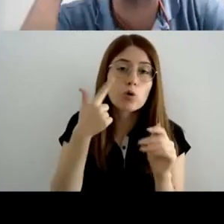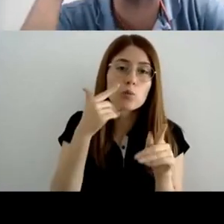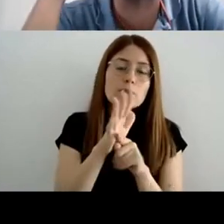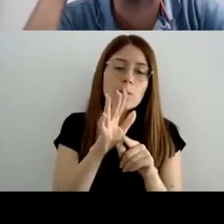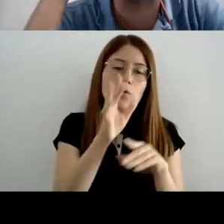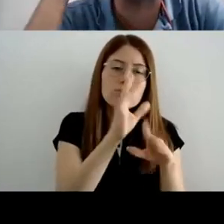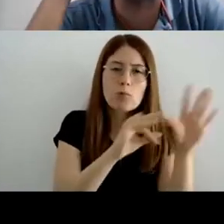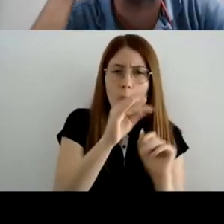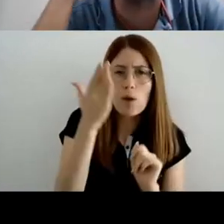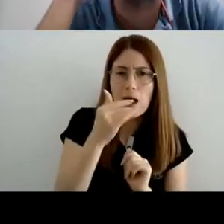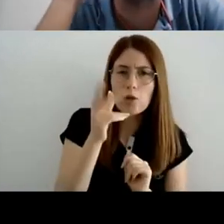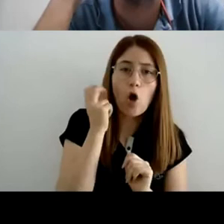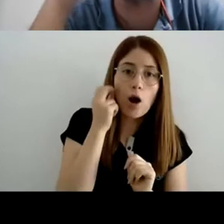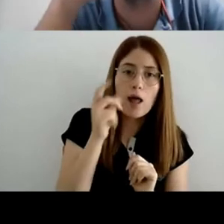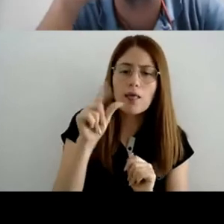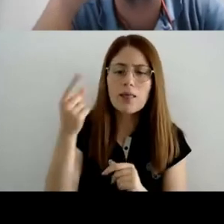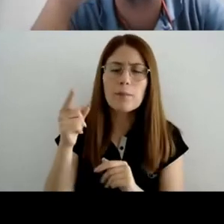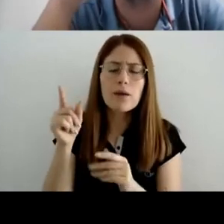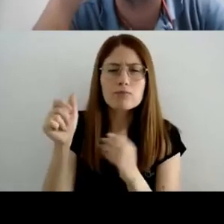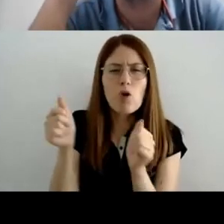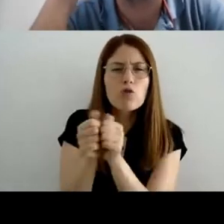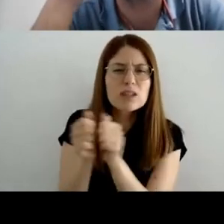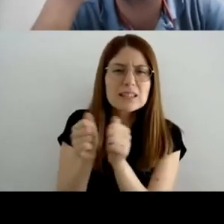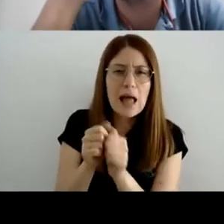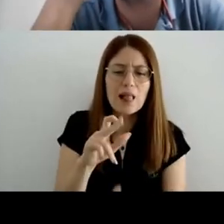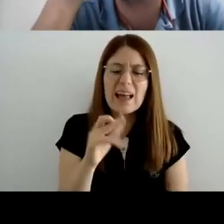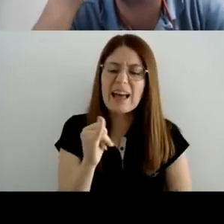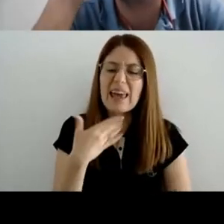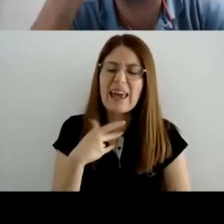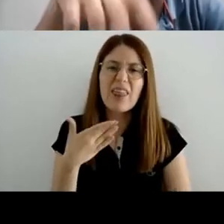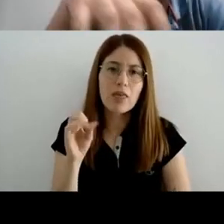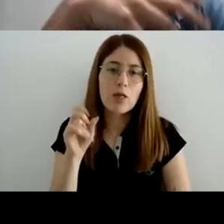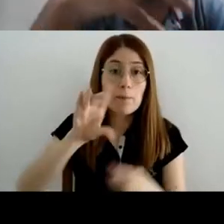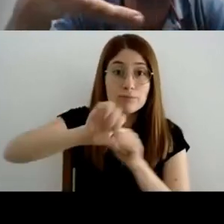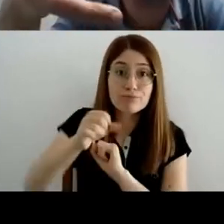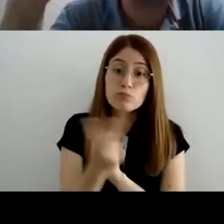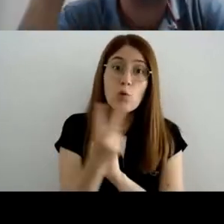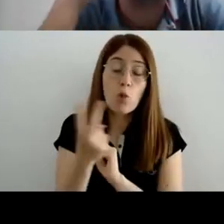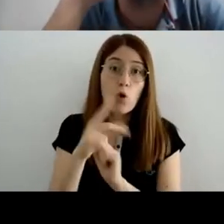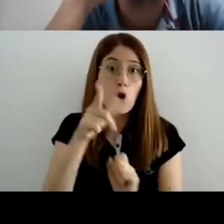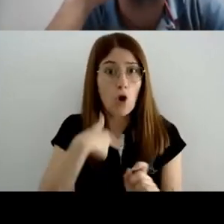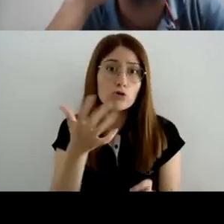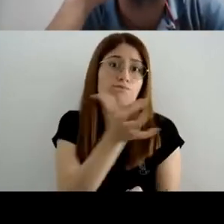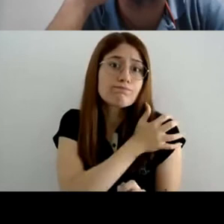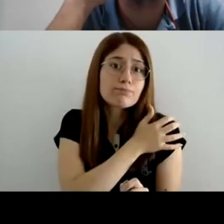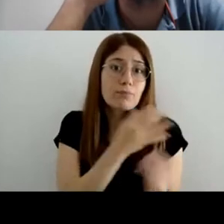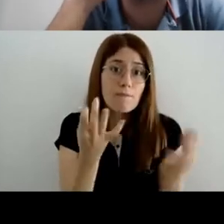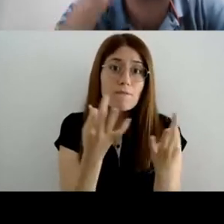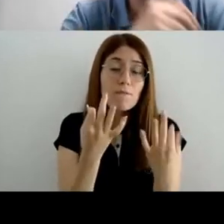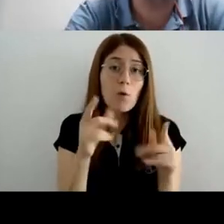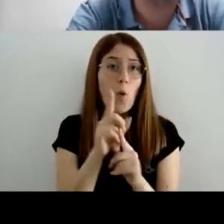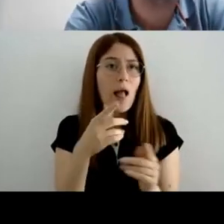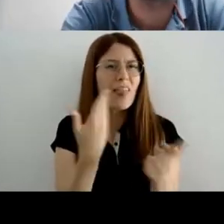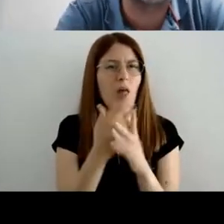coisas que nós estamos aqui a fazer, que é quando nós percebemos que muitas vezes na adversidade encontramos as nossas forças,